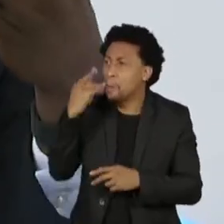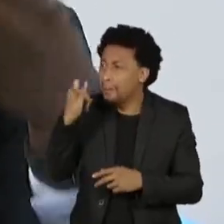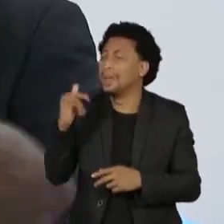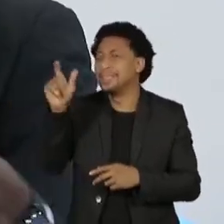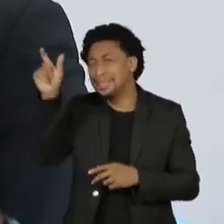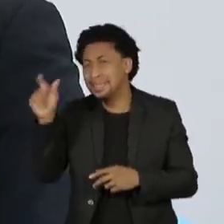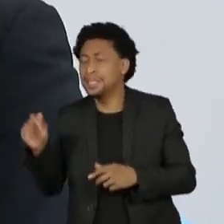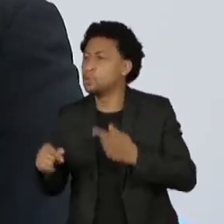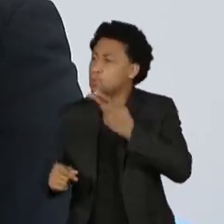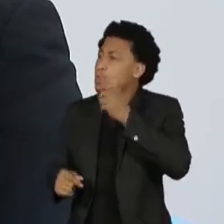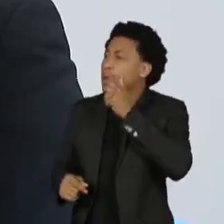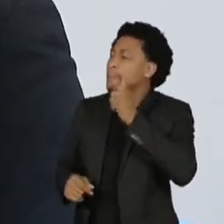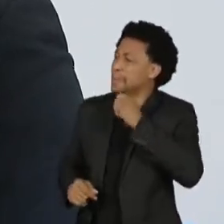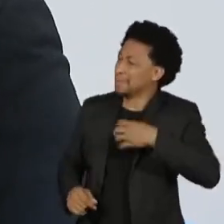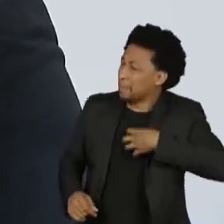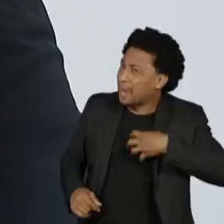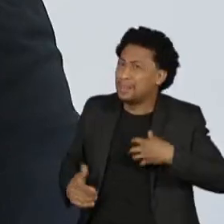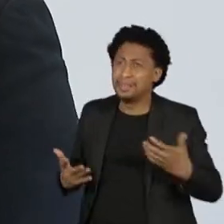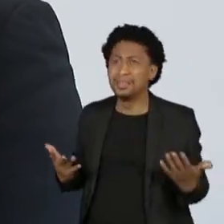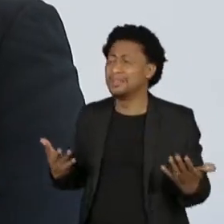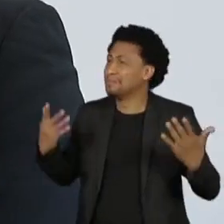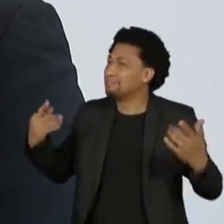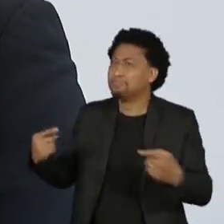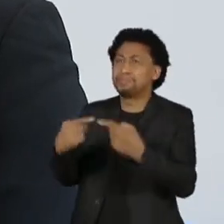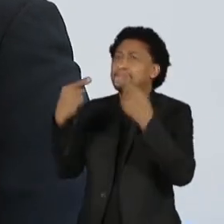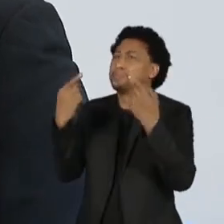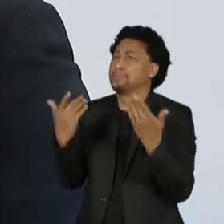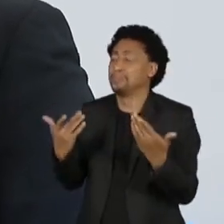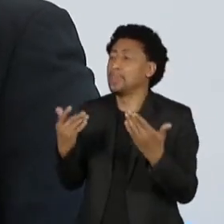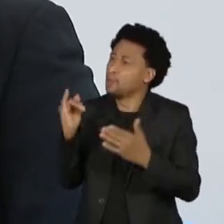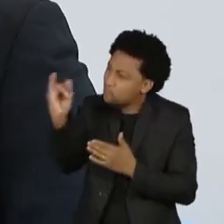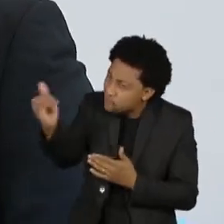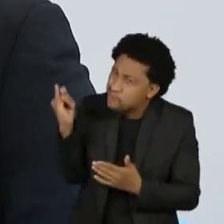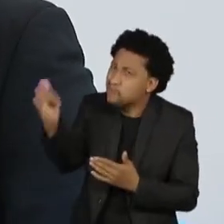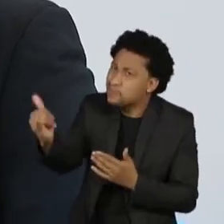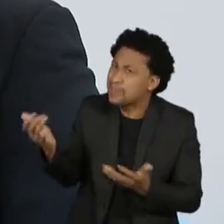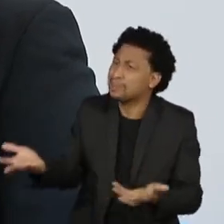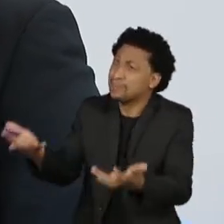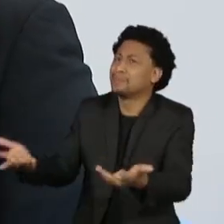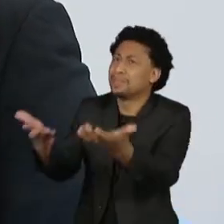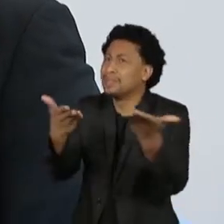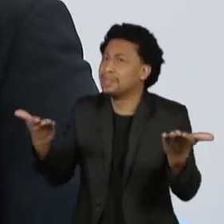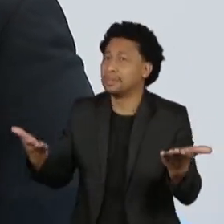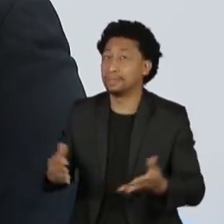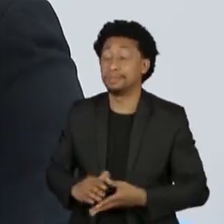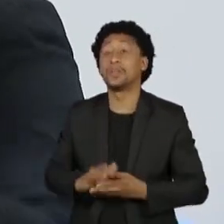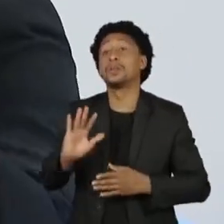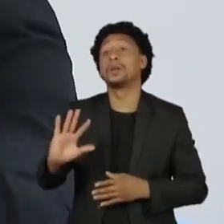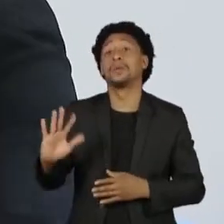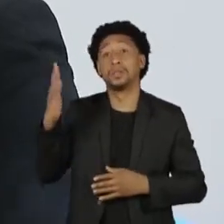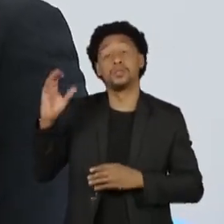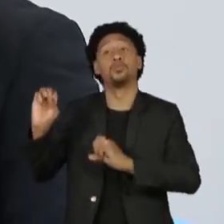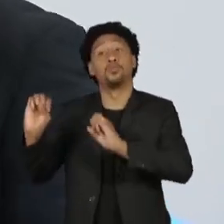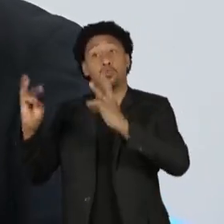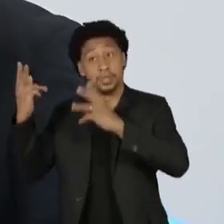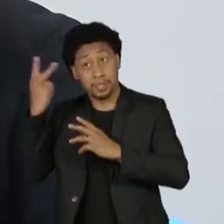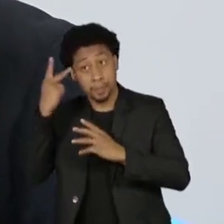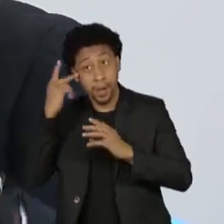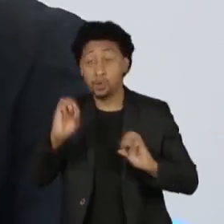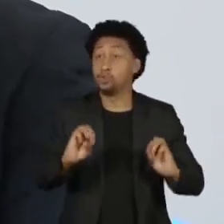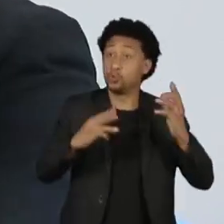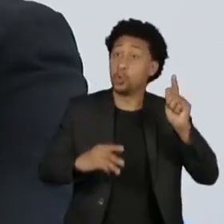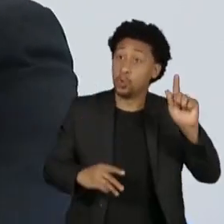tua mãe é uma mulher baiana porrada e tal e aí teve um show no São Paulo lançamento e teve um Show em Goiás